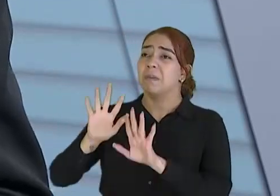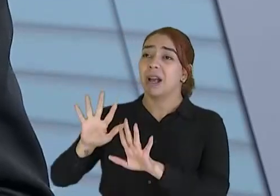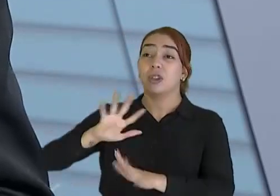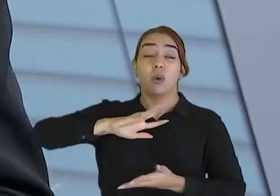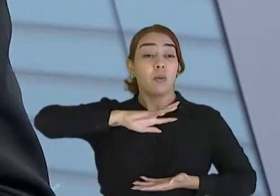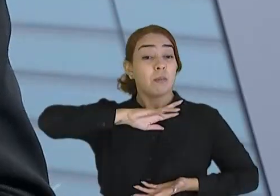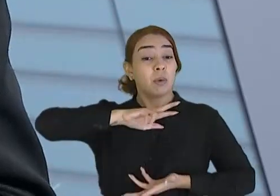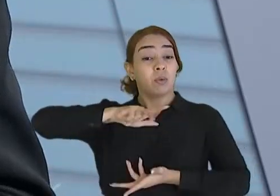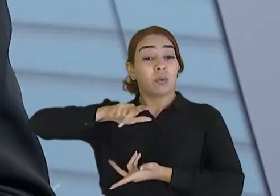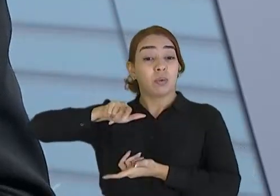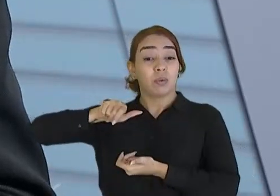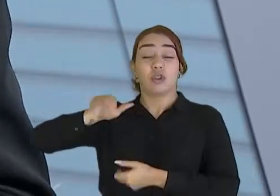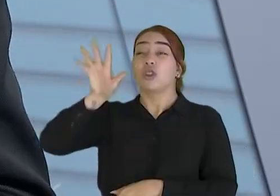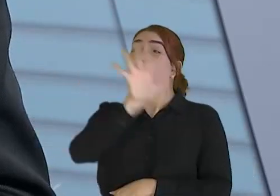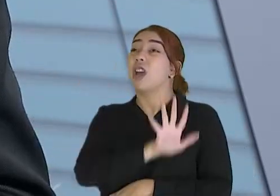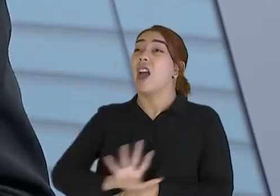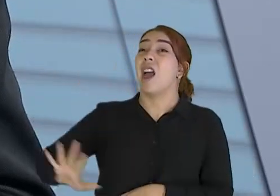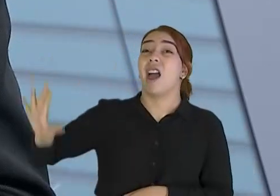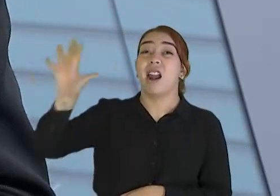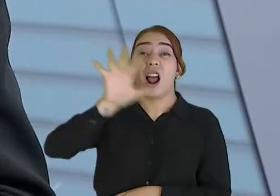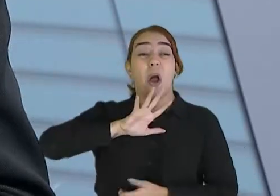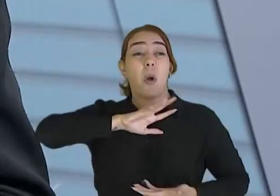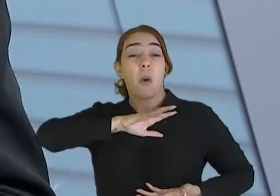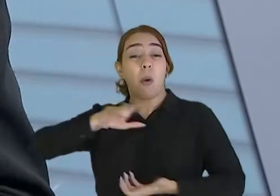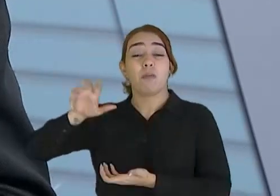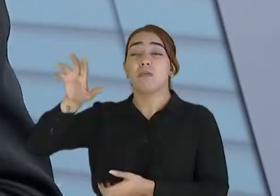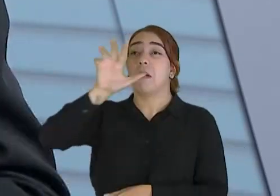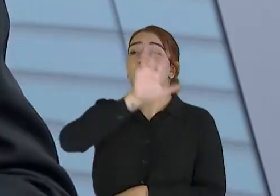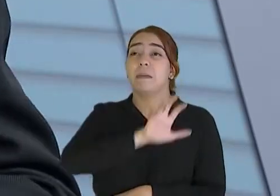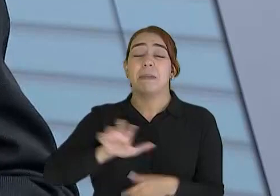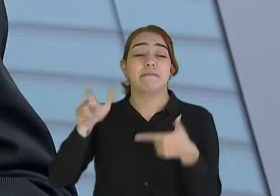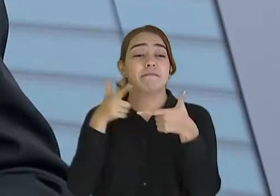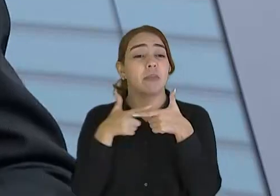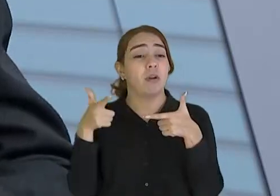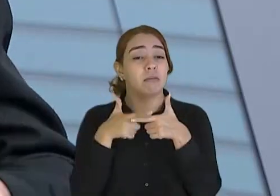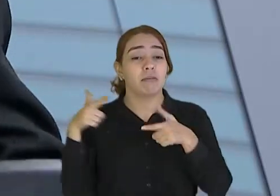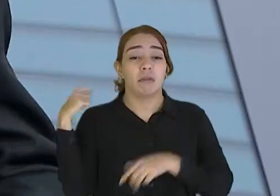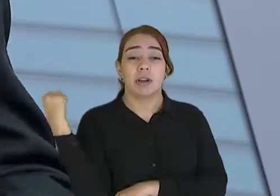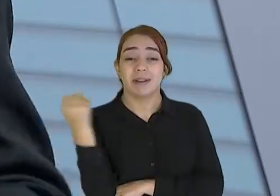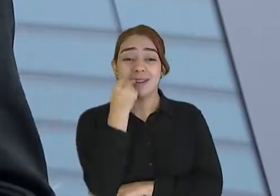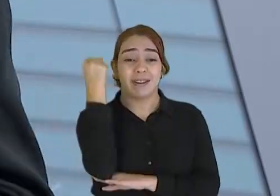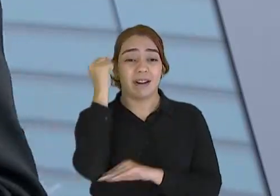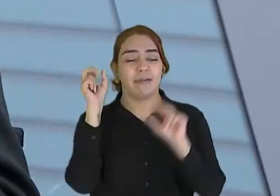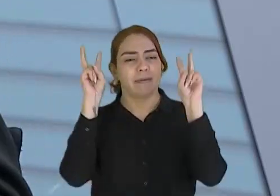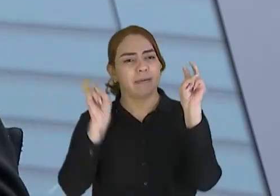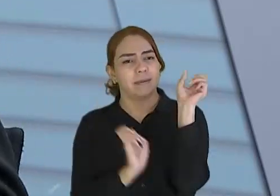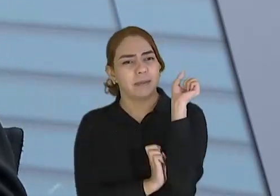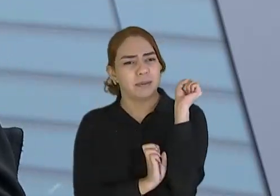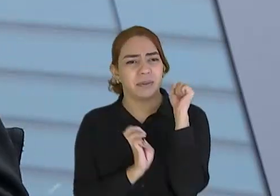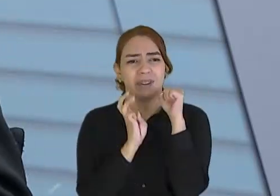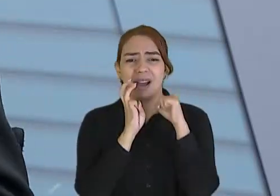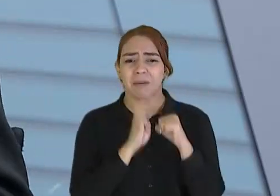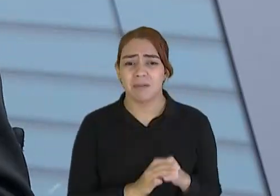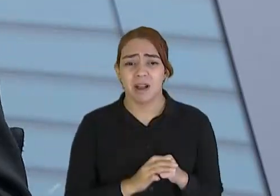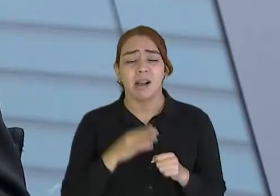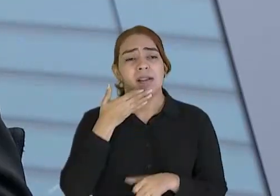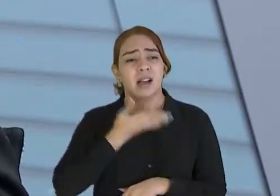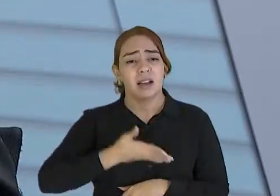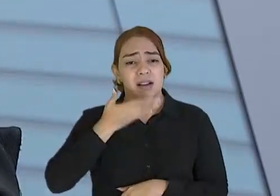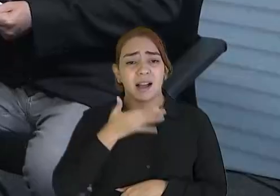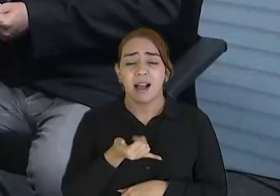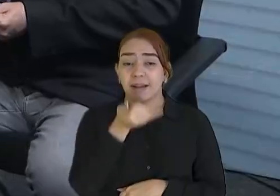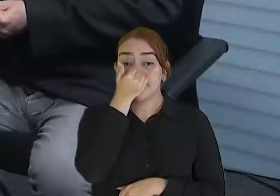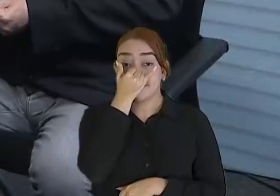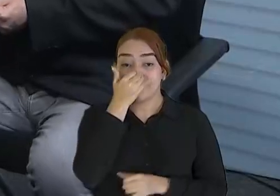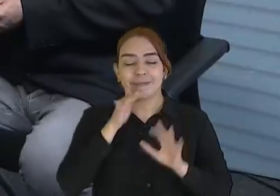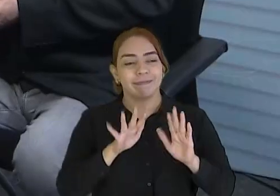um todo, a gente está vivendo problemas muito sérios de sustentabilidade ambiental no mundo. Seja bem-vindo,